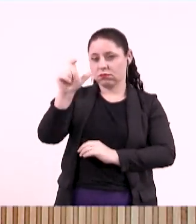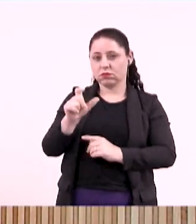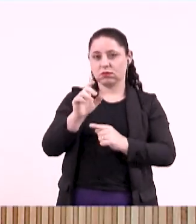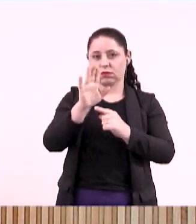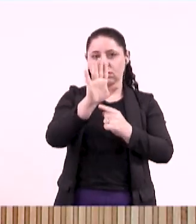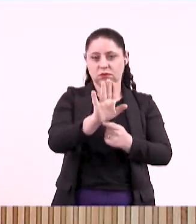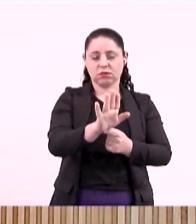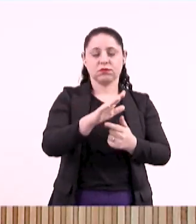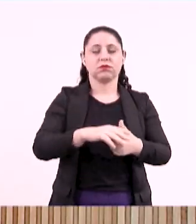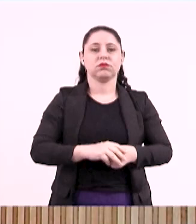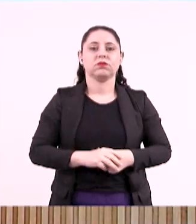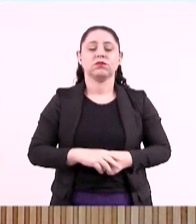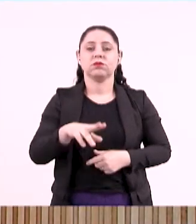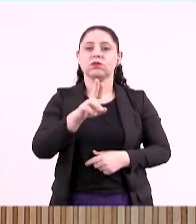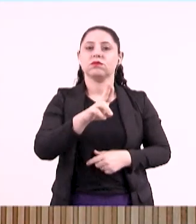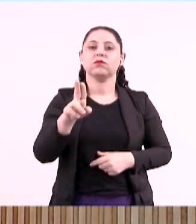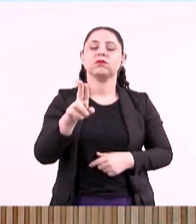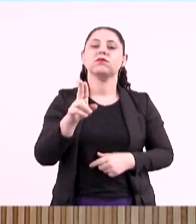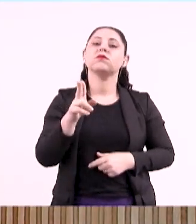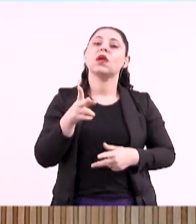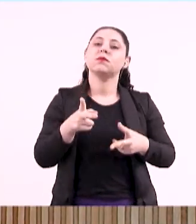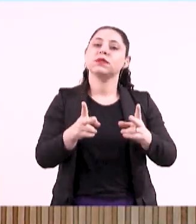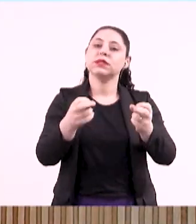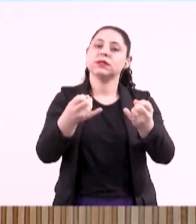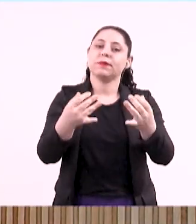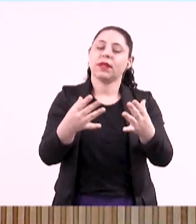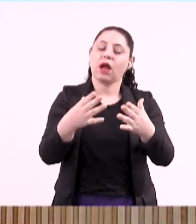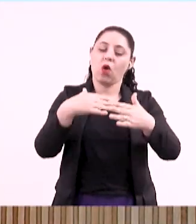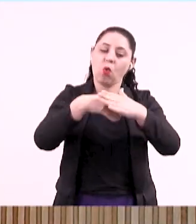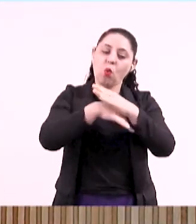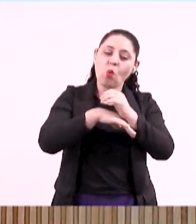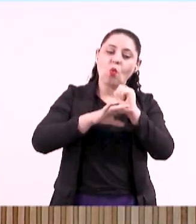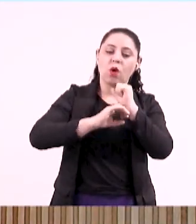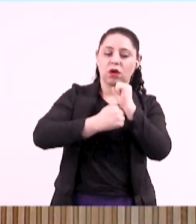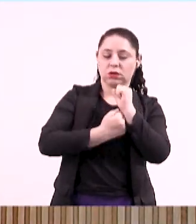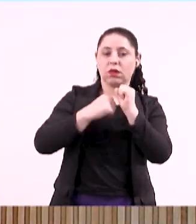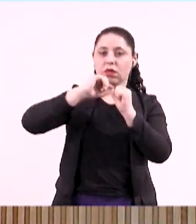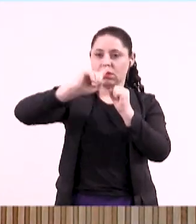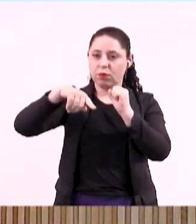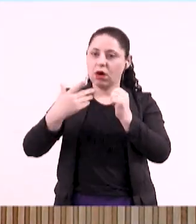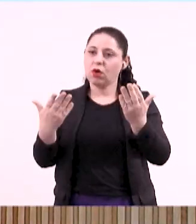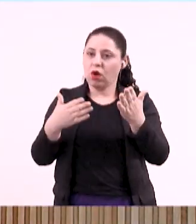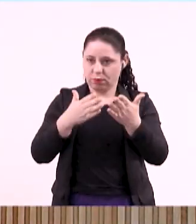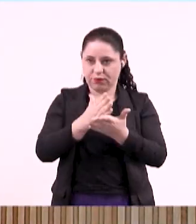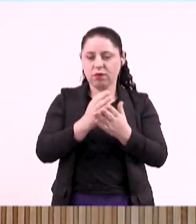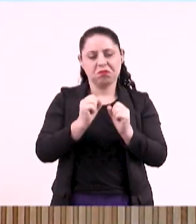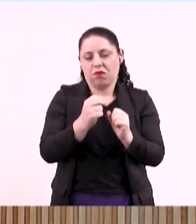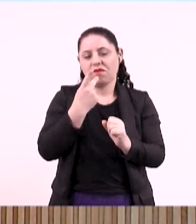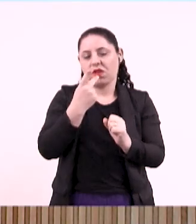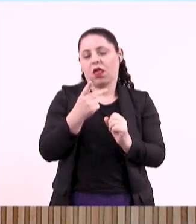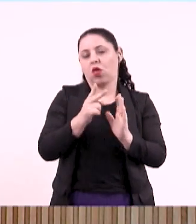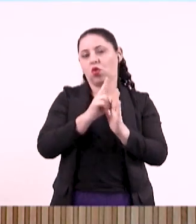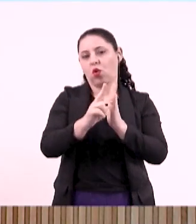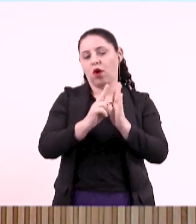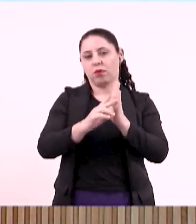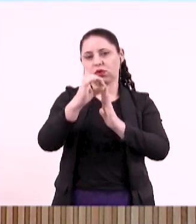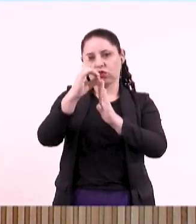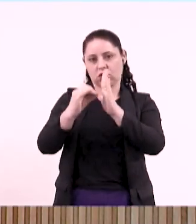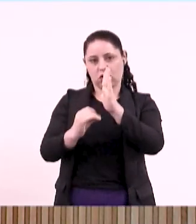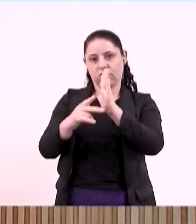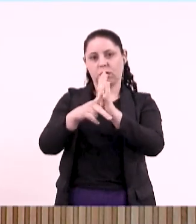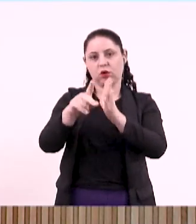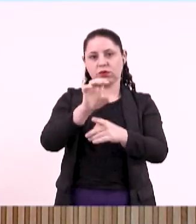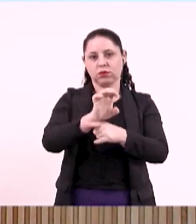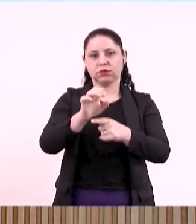Mérito Legislativo. O nome, a gente sempre explica, ele é preservado ao longo da tramitação, mas agora, com a aprovação, será publicado no Diário